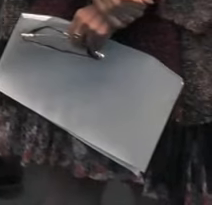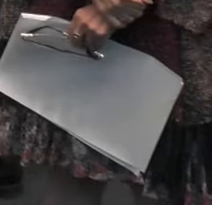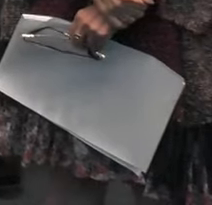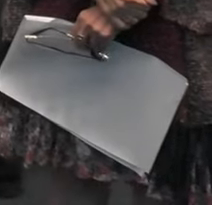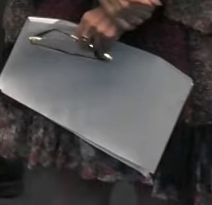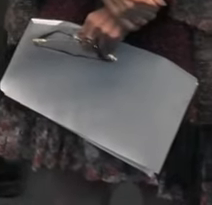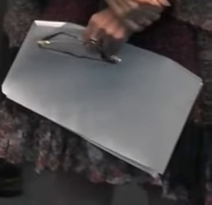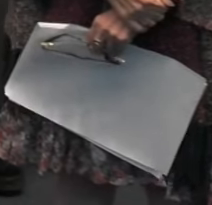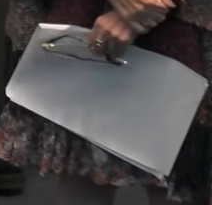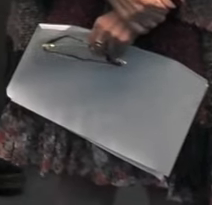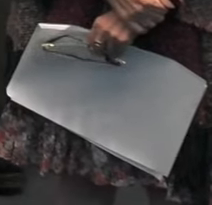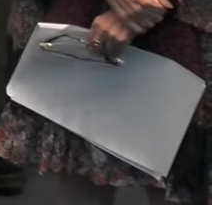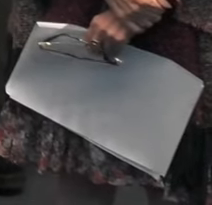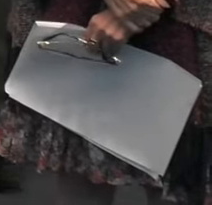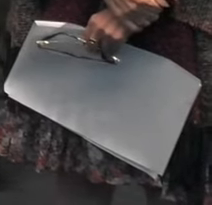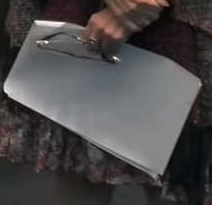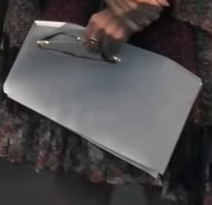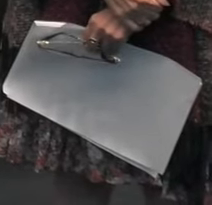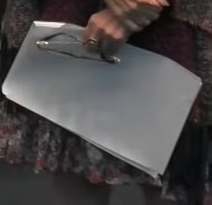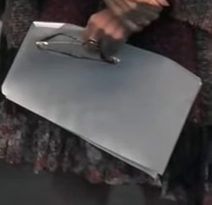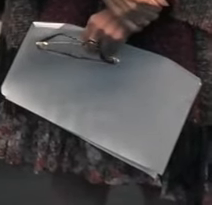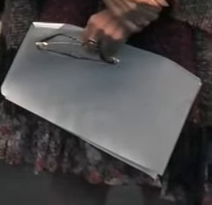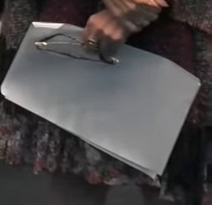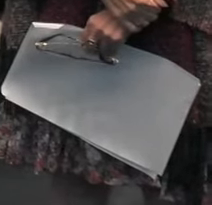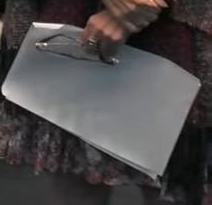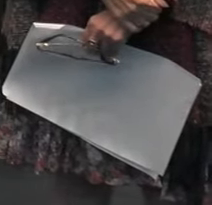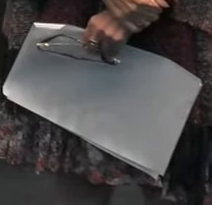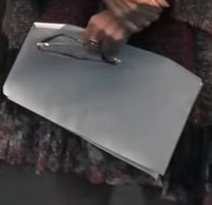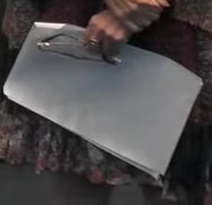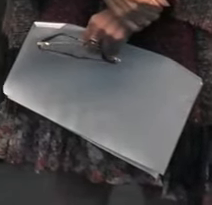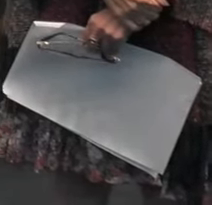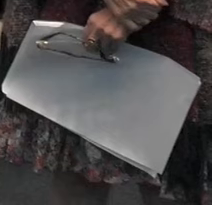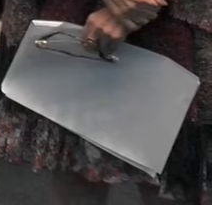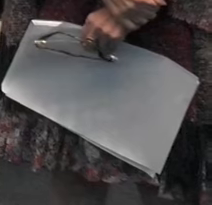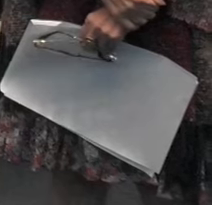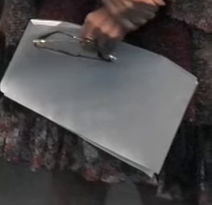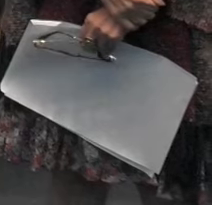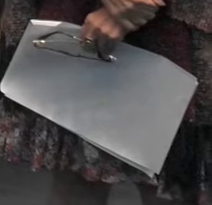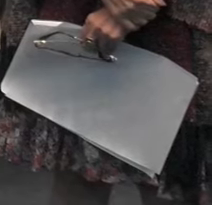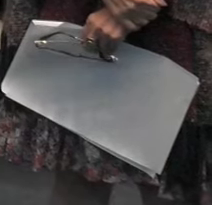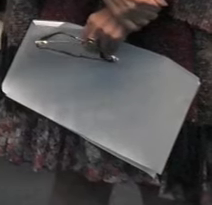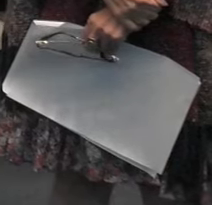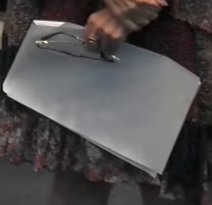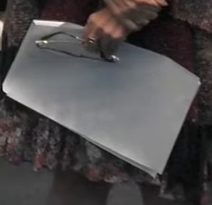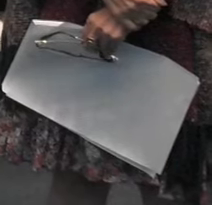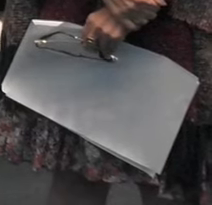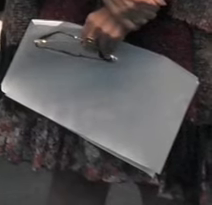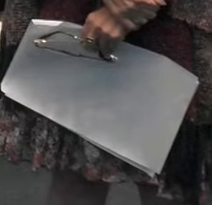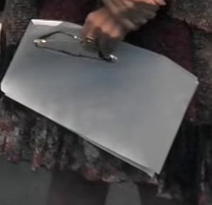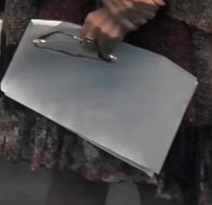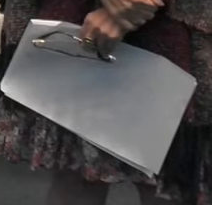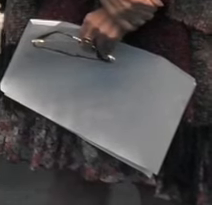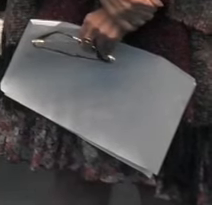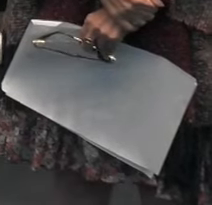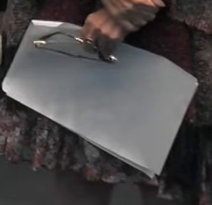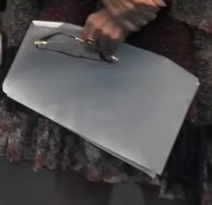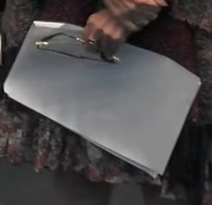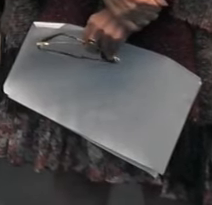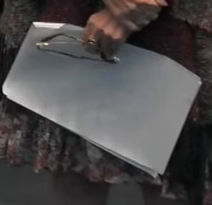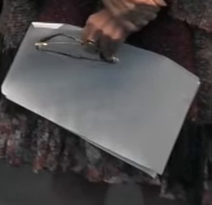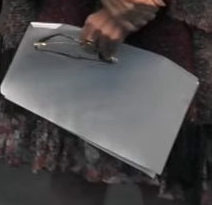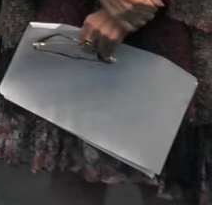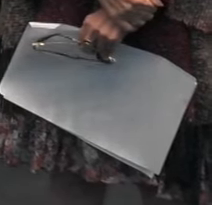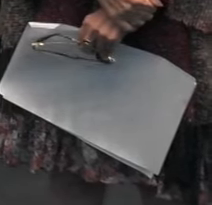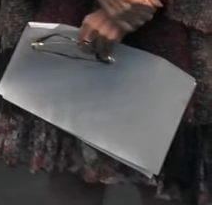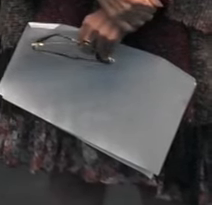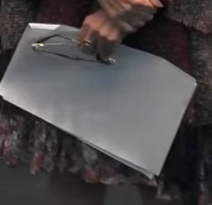e ainda por cima estar no Conselho. Né? É só trazer pepino e desgaste para o colo da Assembleia. Então